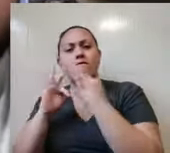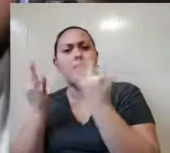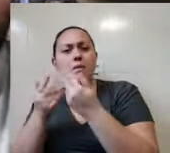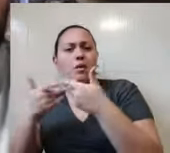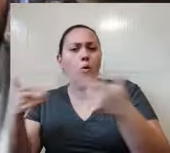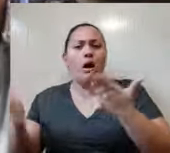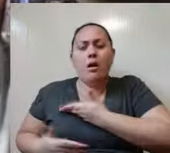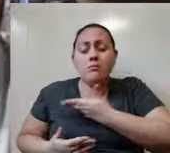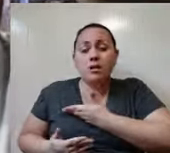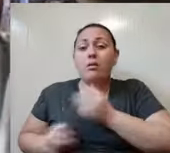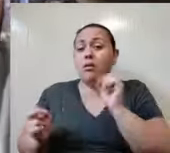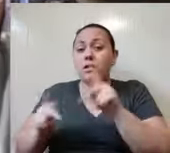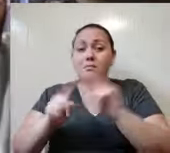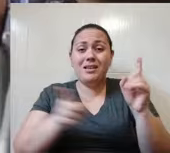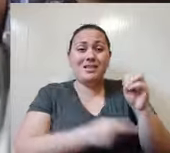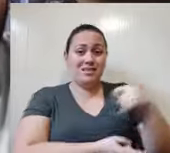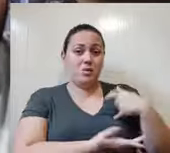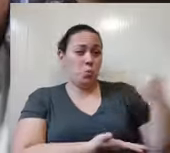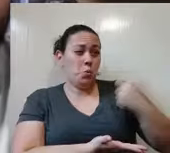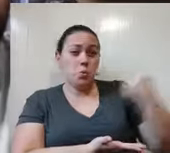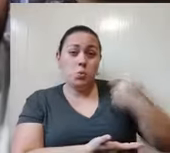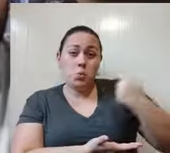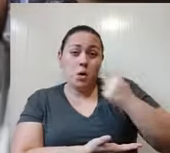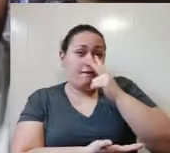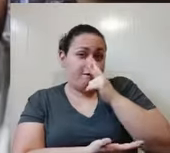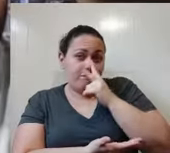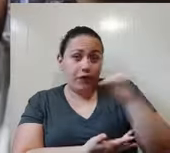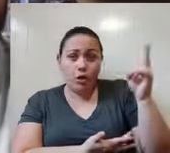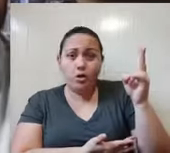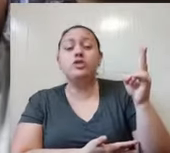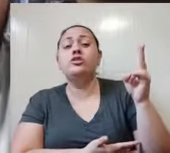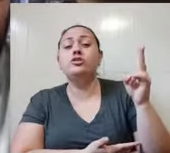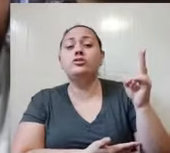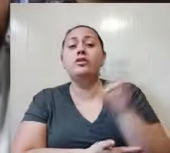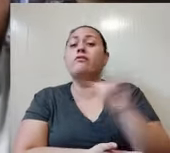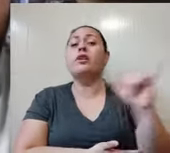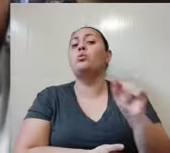super legal. Agora, se isso for usado de uma maneira maléfica, ela vai